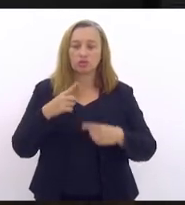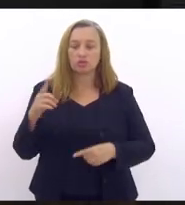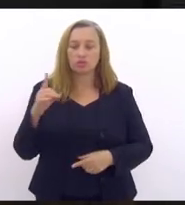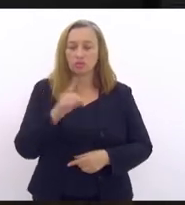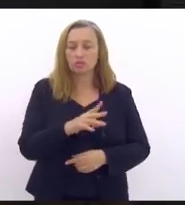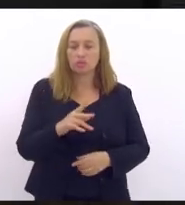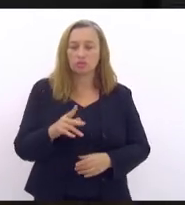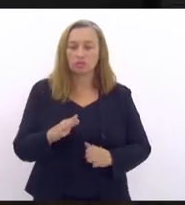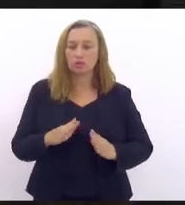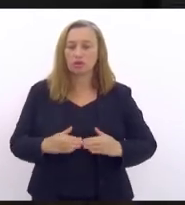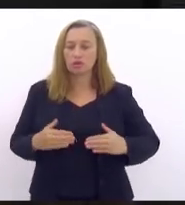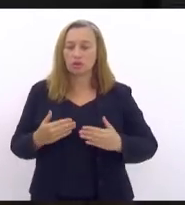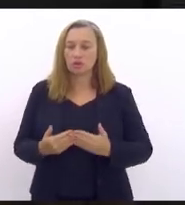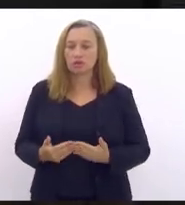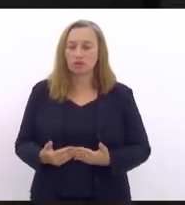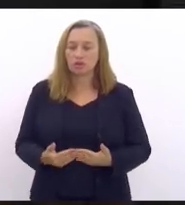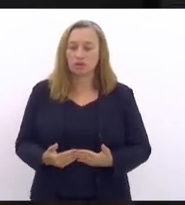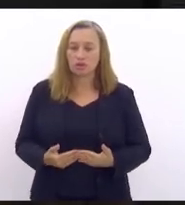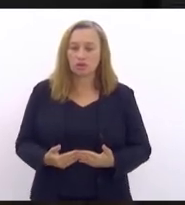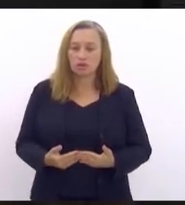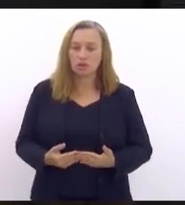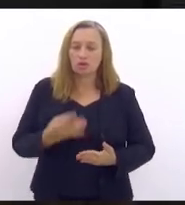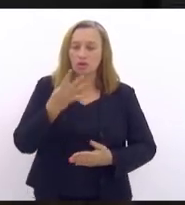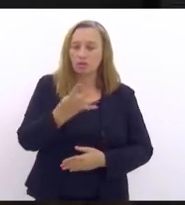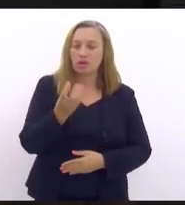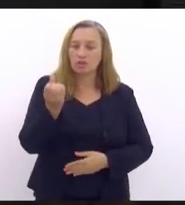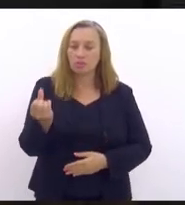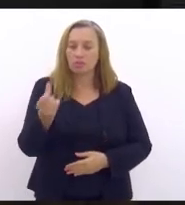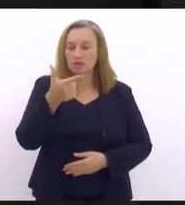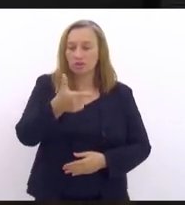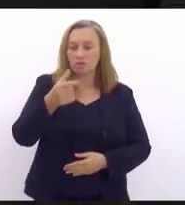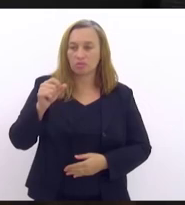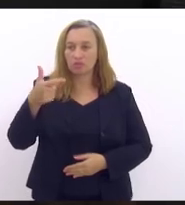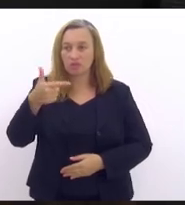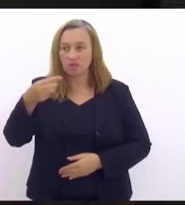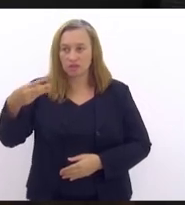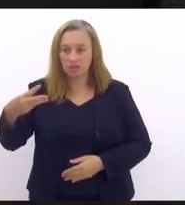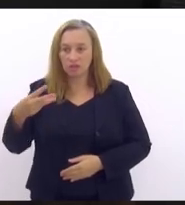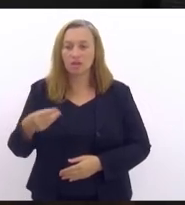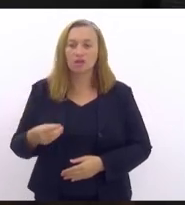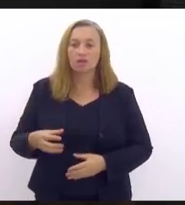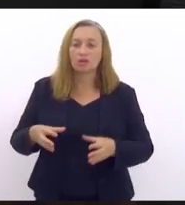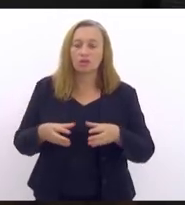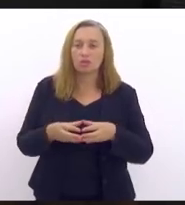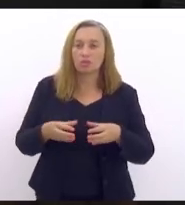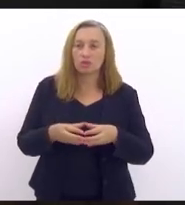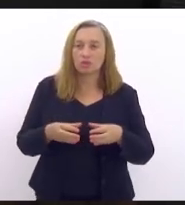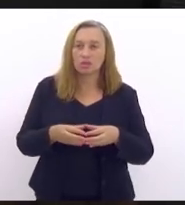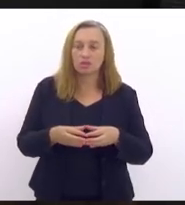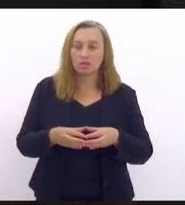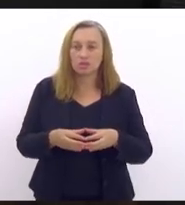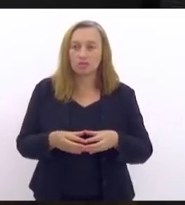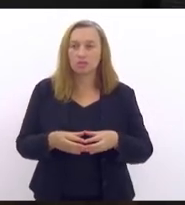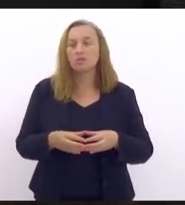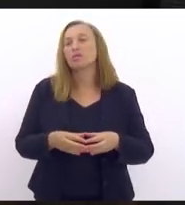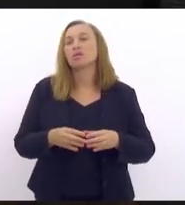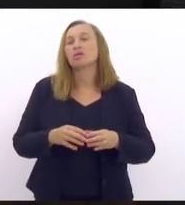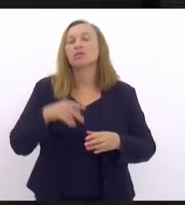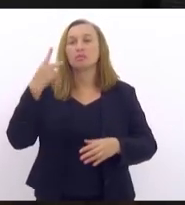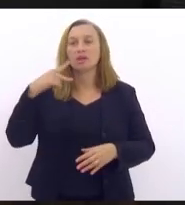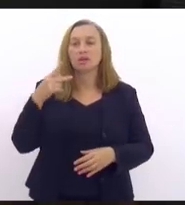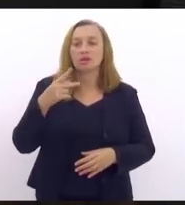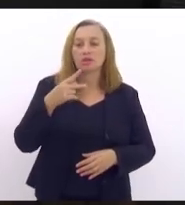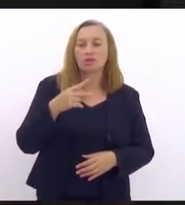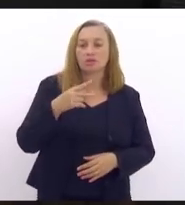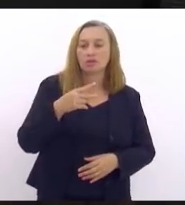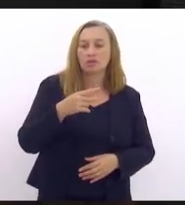única, requerimento número 46 de 2023, de autoria da Comissão Parlamentar de Inquérito, resolução número 10 de